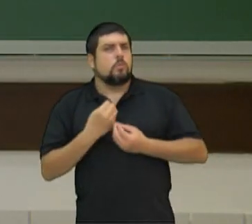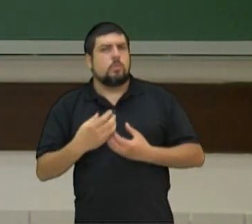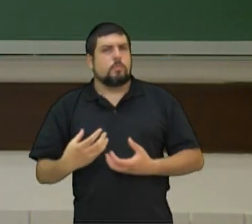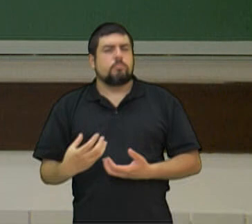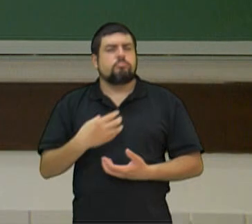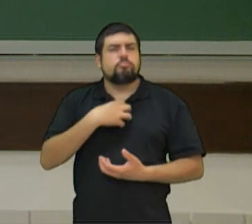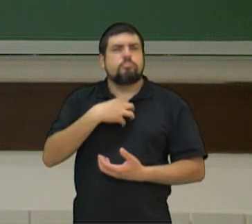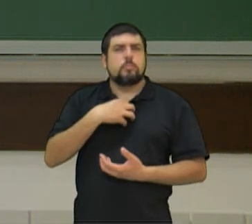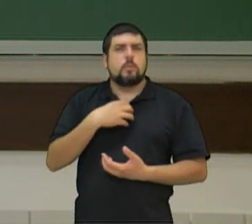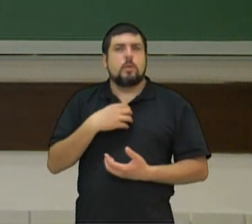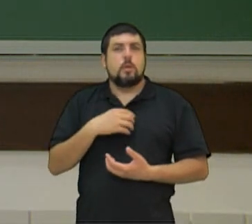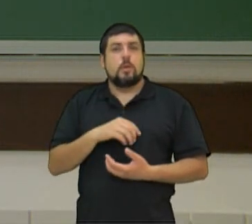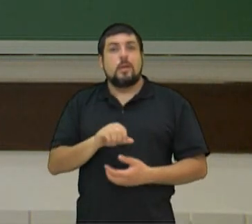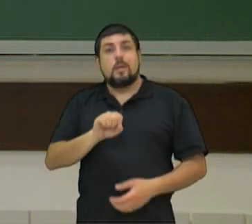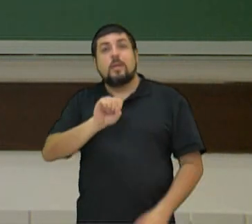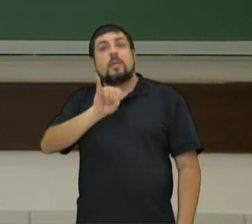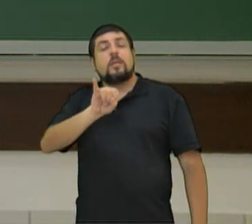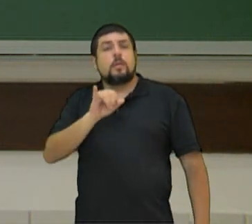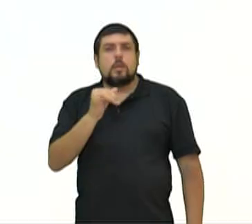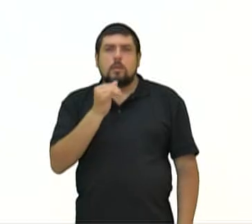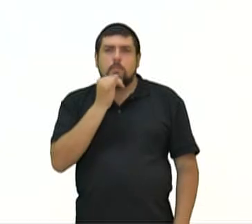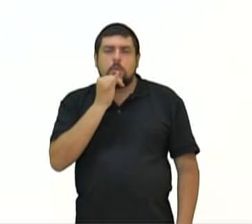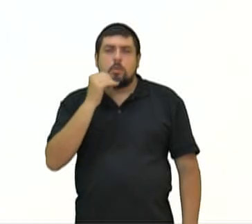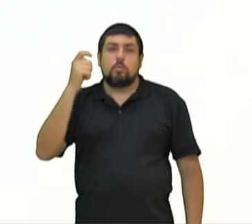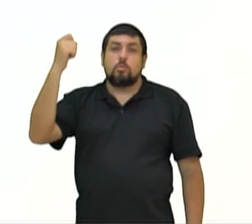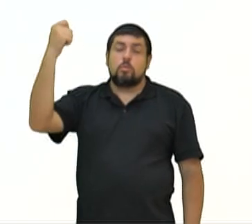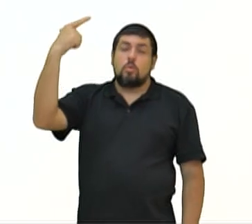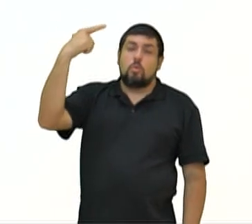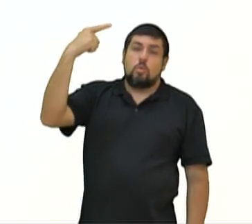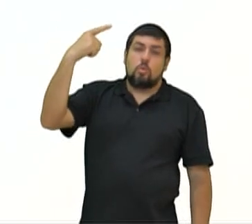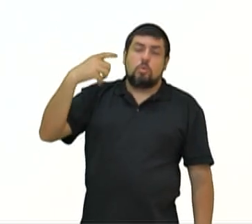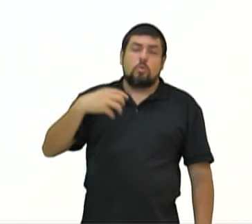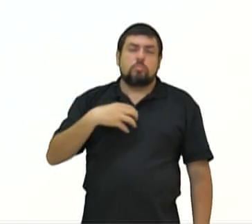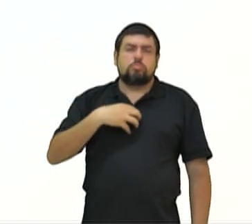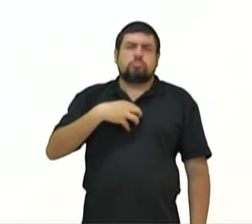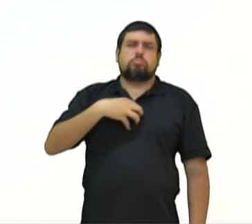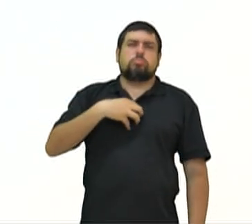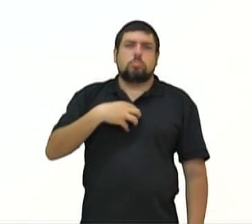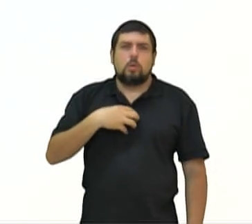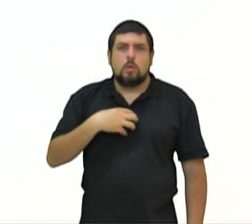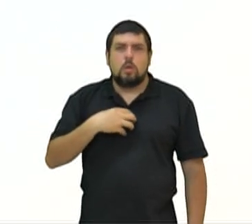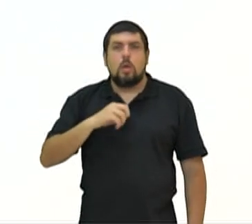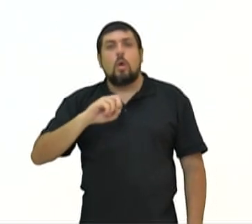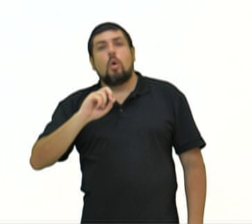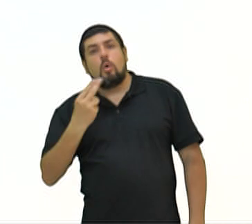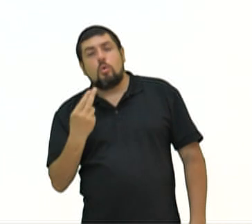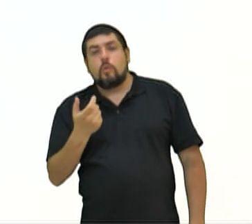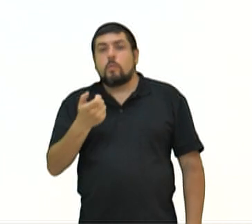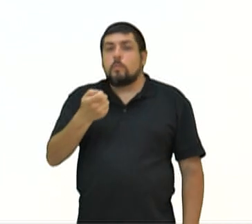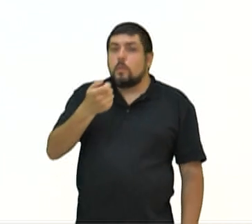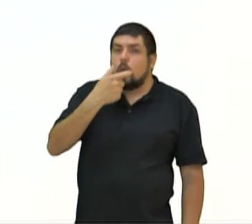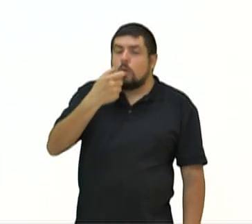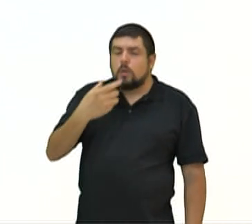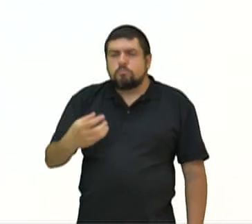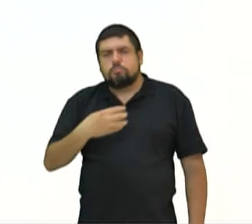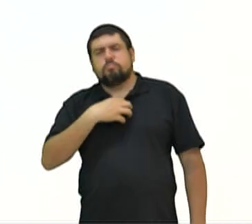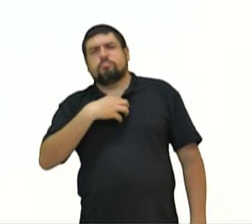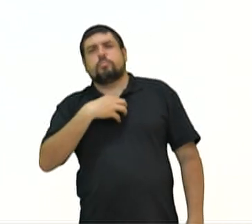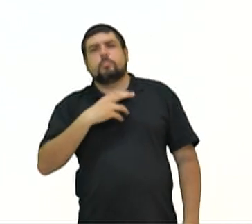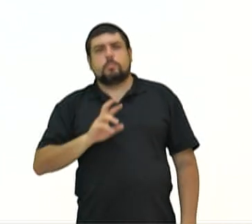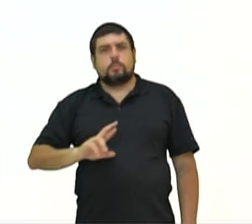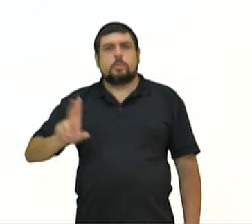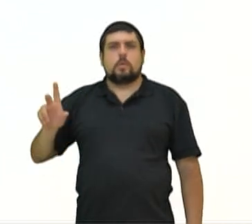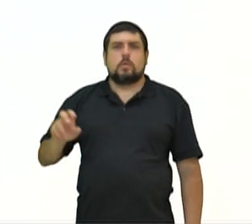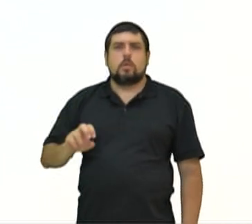quando ela ficar exposta excessivamente ao sol, quando ela tomar alguns medicamentos, ou se ela pegar alguma